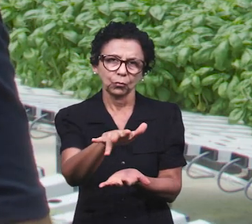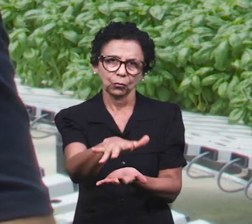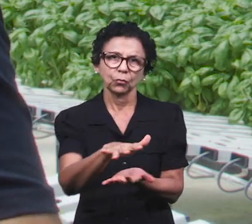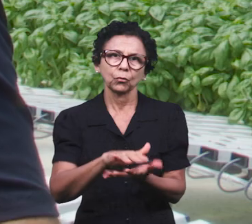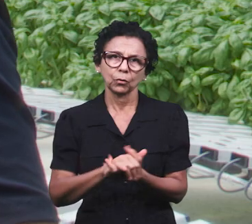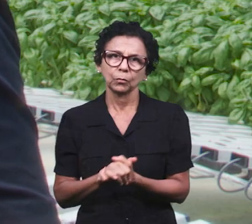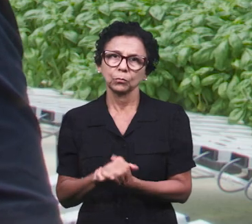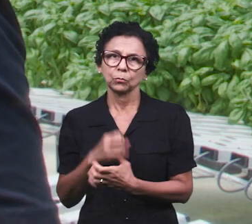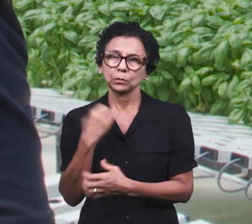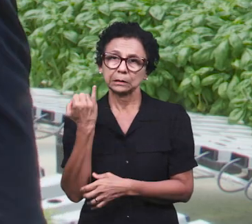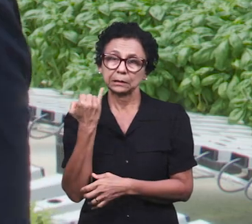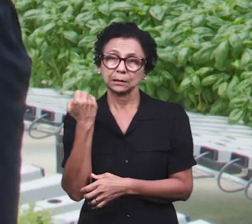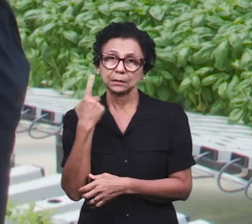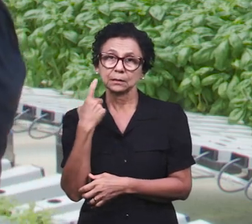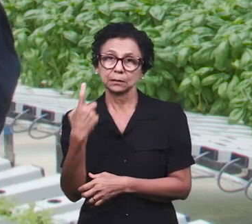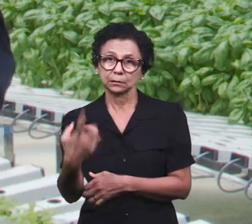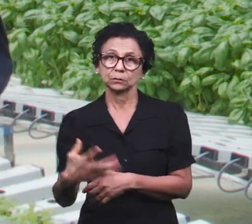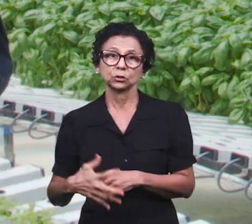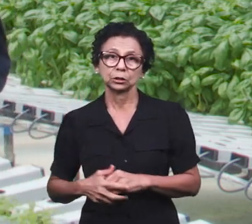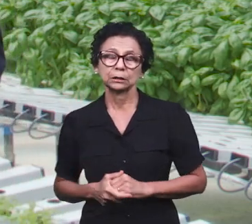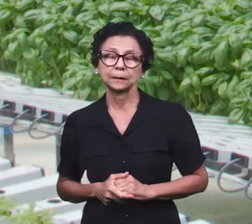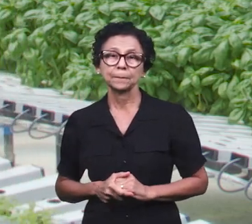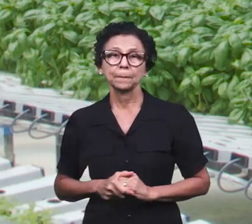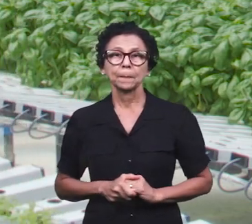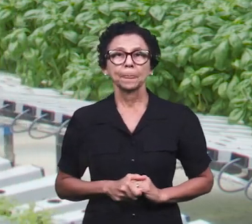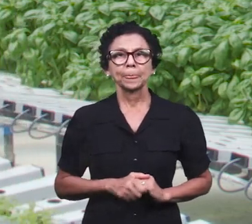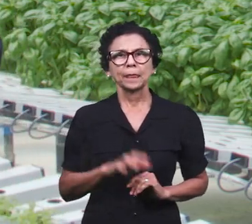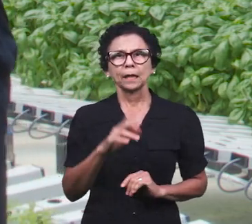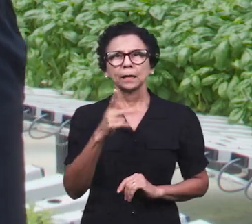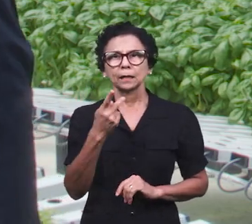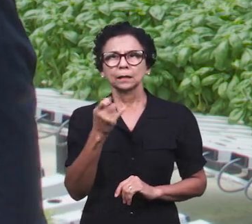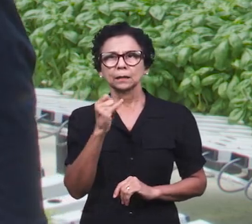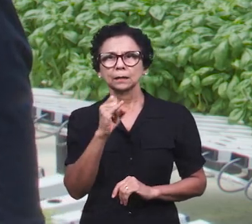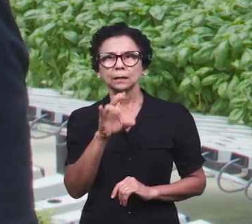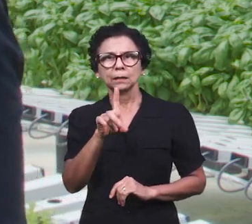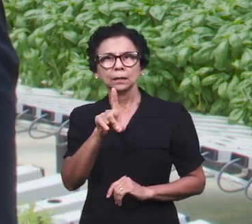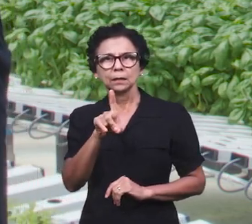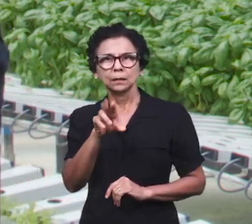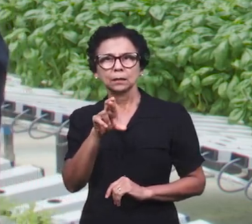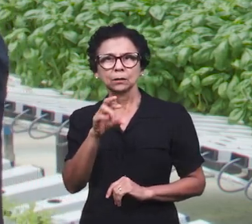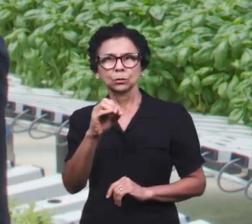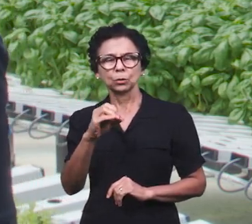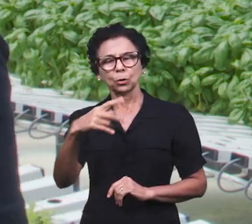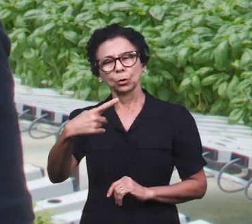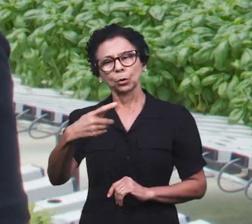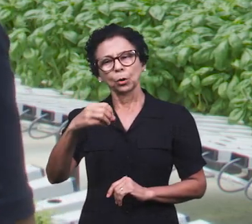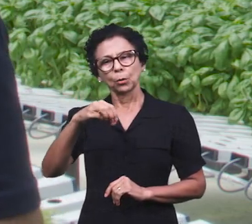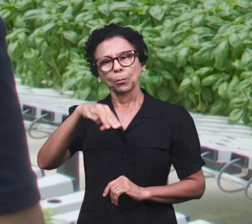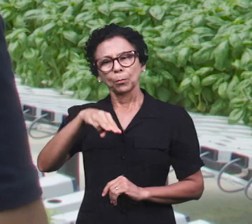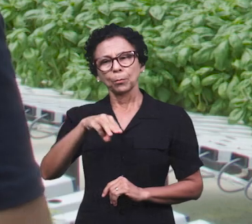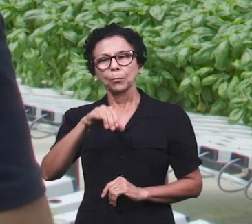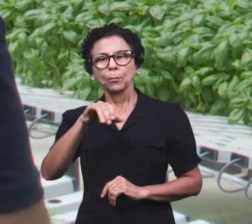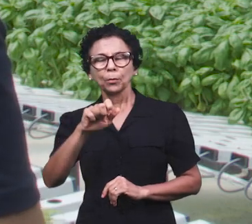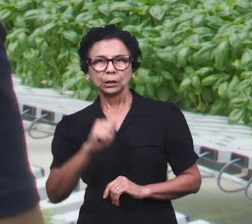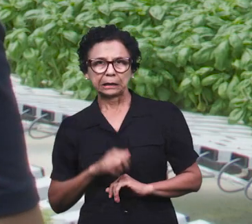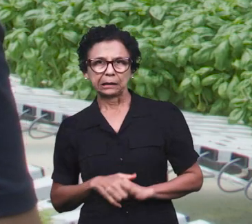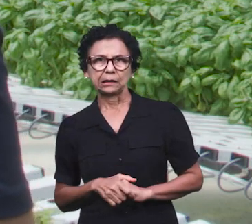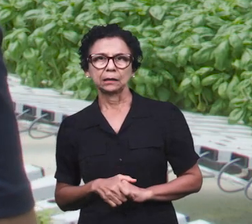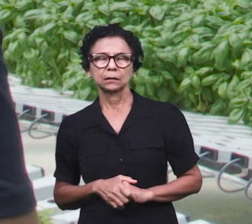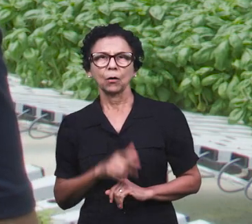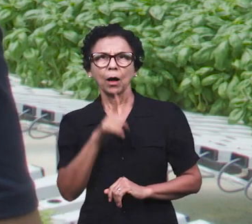negócio. Então, a hidroponia, por ter um ciclo fechado da água, a gente consegue economizar em